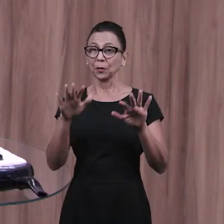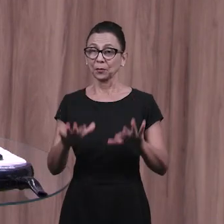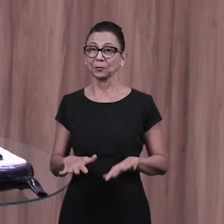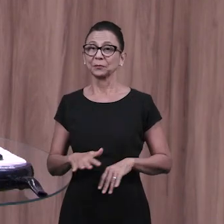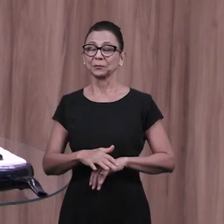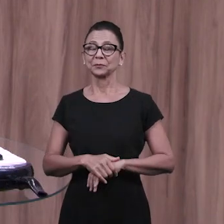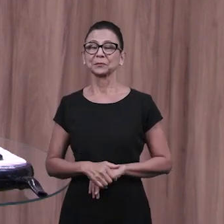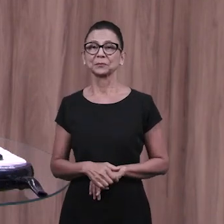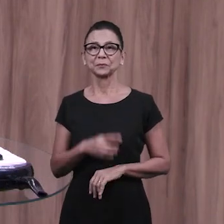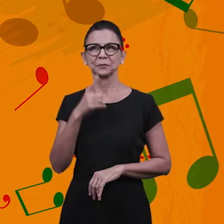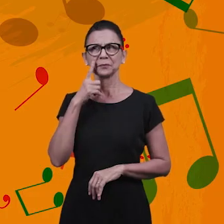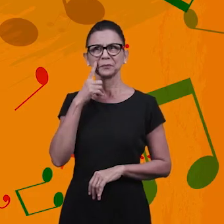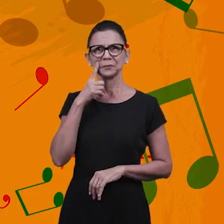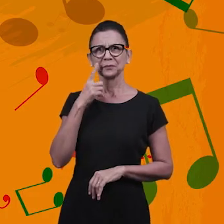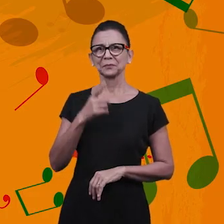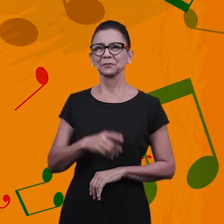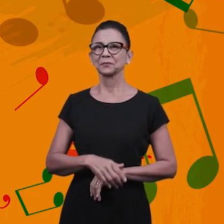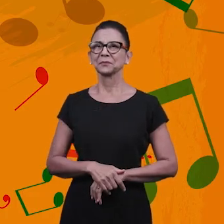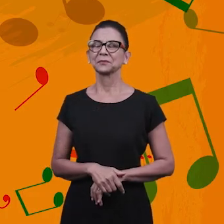Nous allons assister.